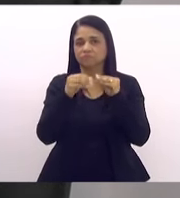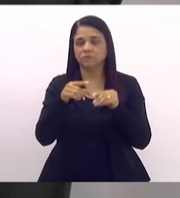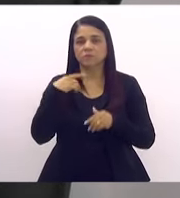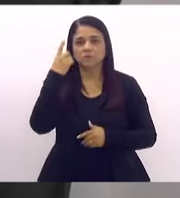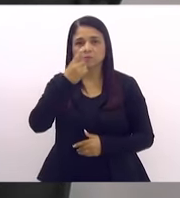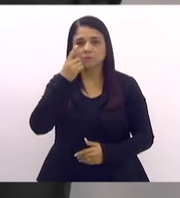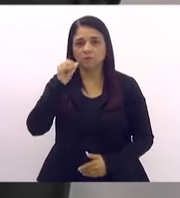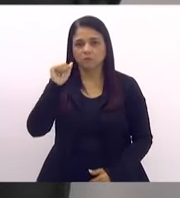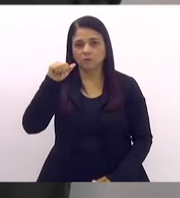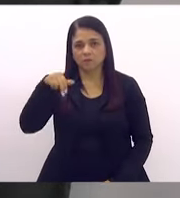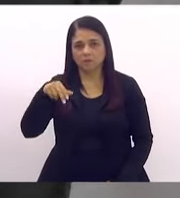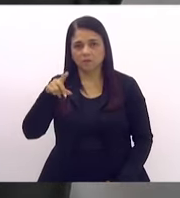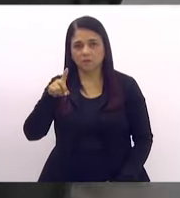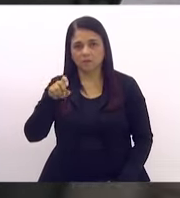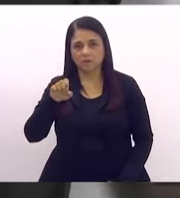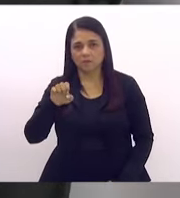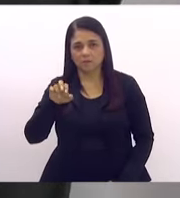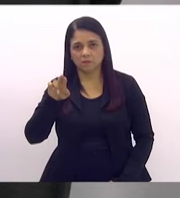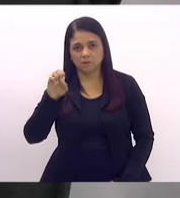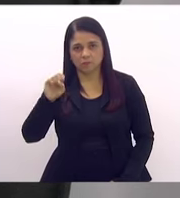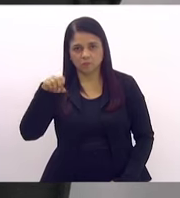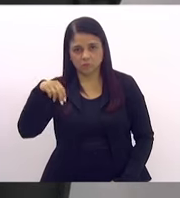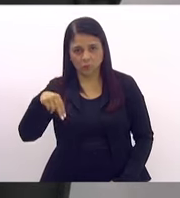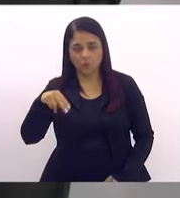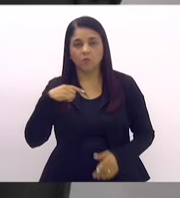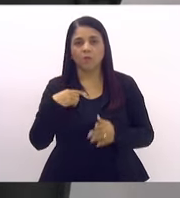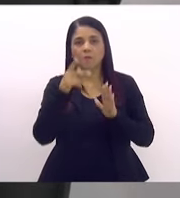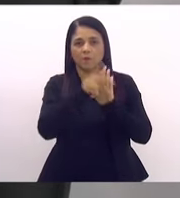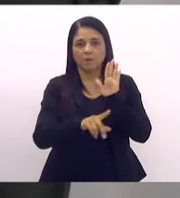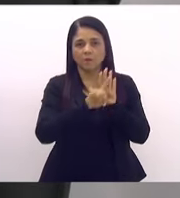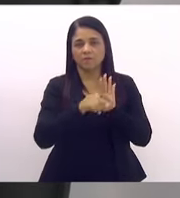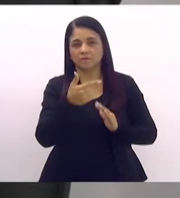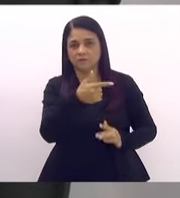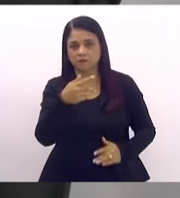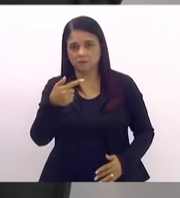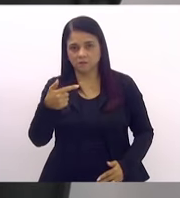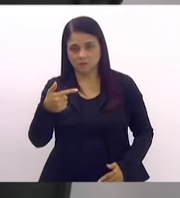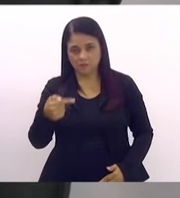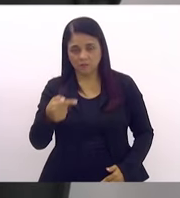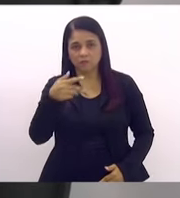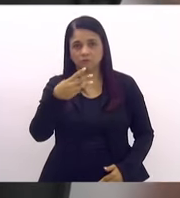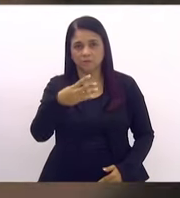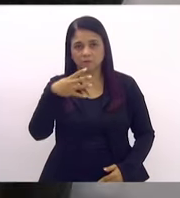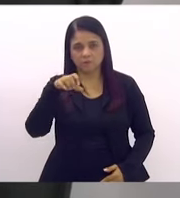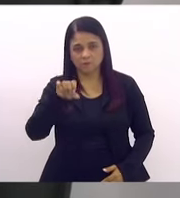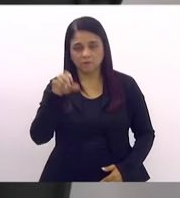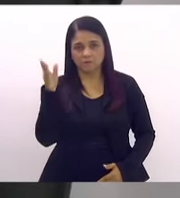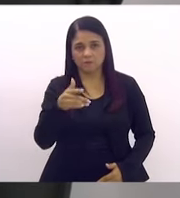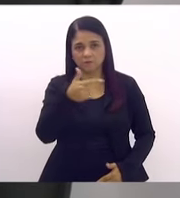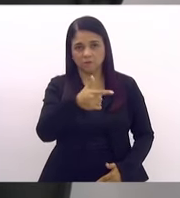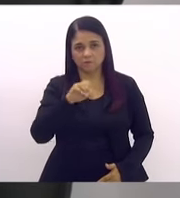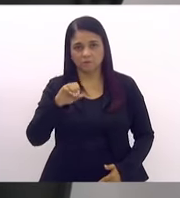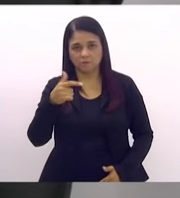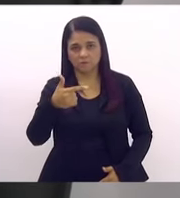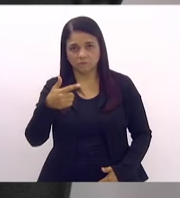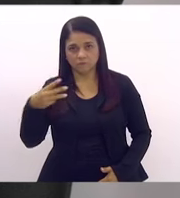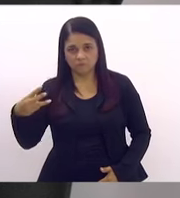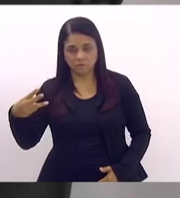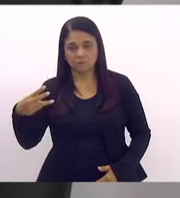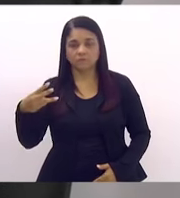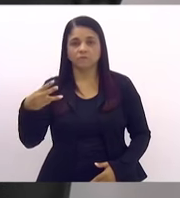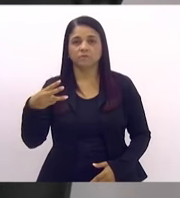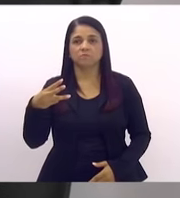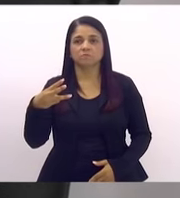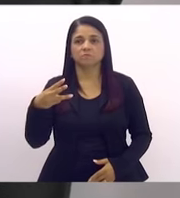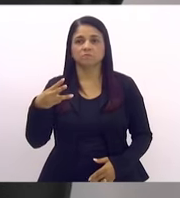deputado Anderson Moraes. Trata-se do projeto de lei 2749 de 2023. E aí, não só